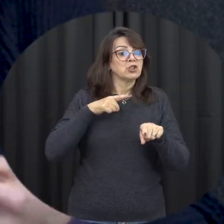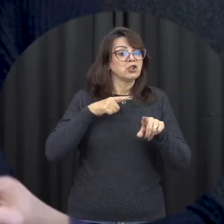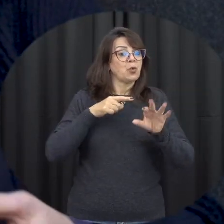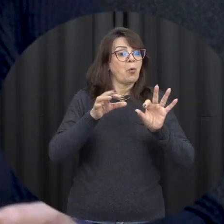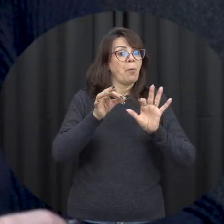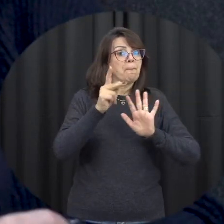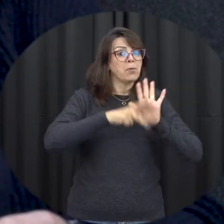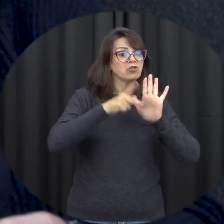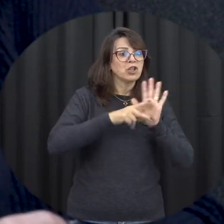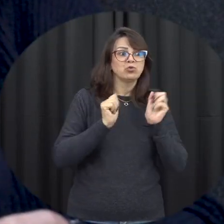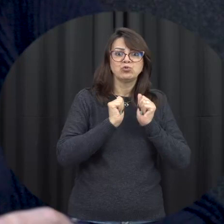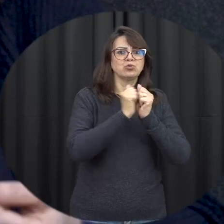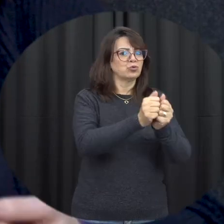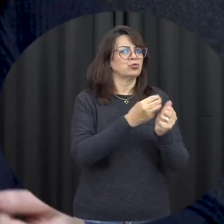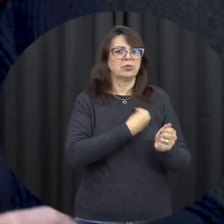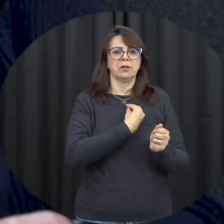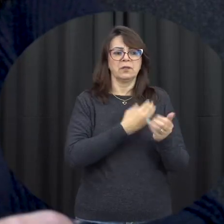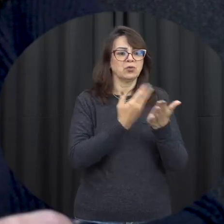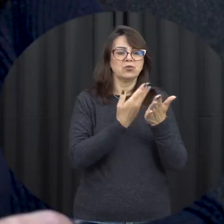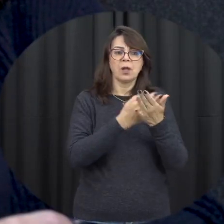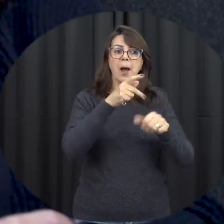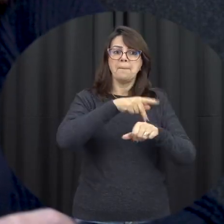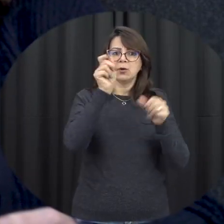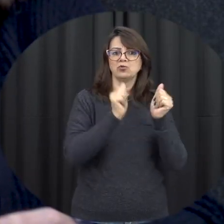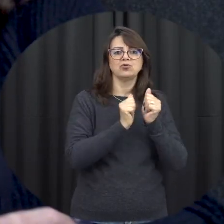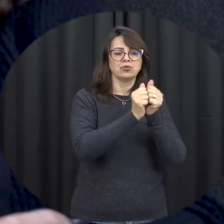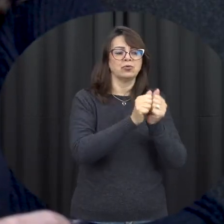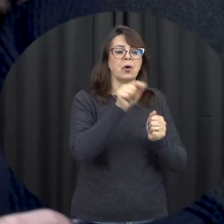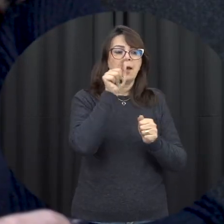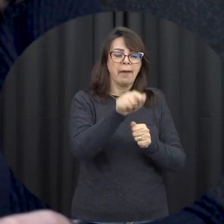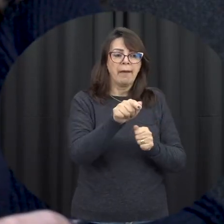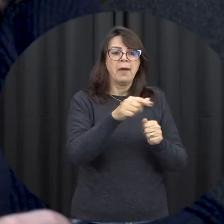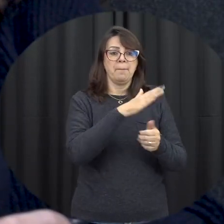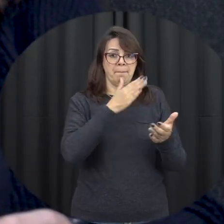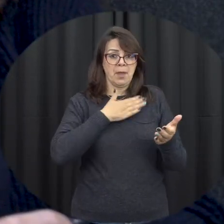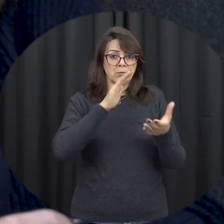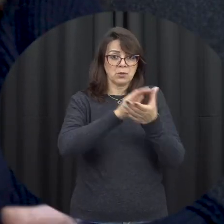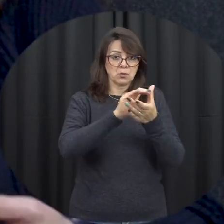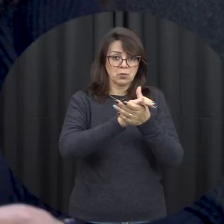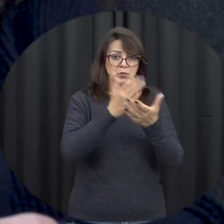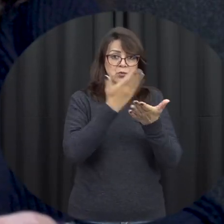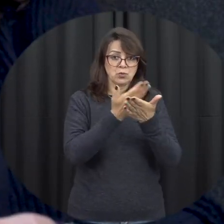gente tinha um projeto de vida juntos e era fazer a pós-graduação. Ele foi fazer no Rio de Janeiro